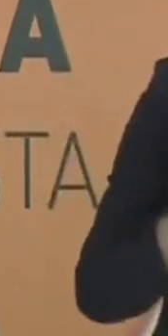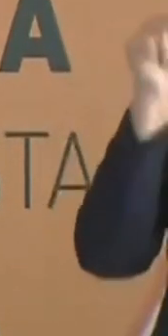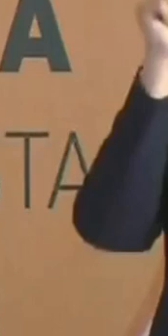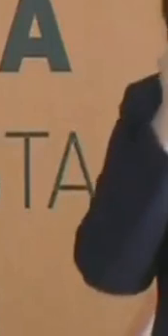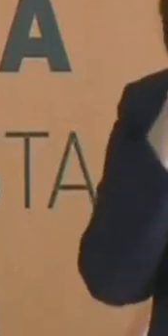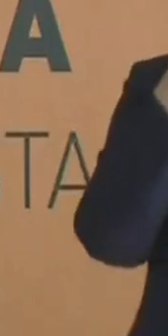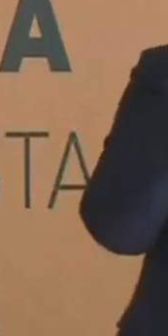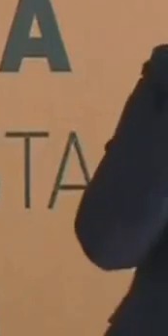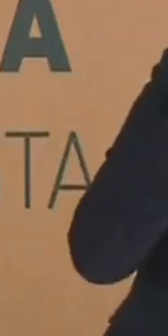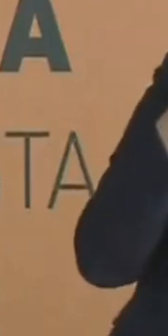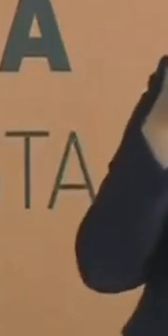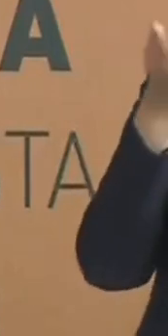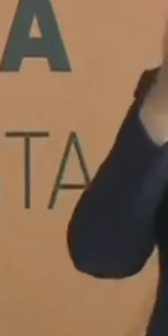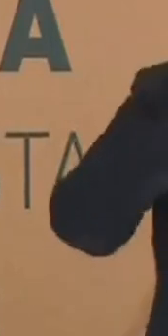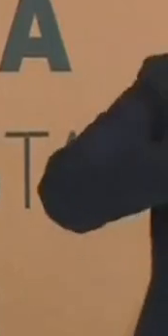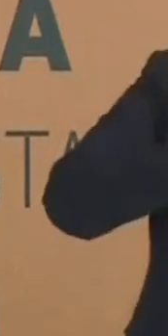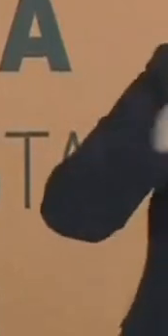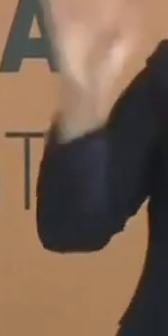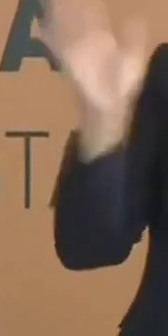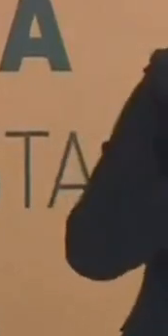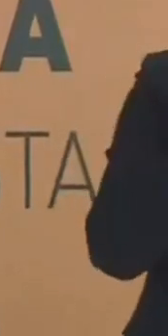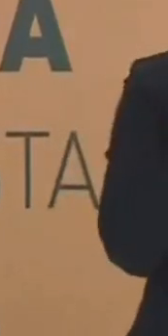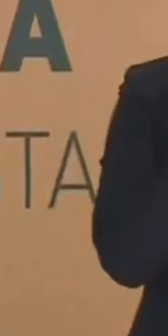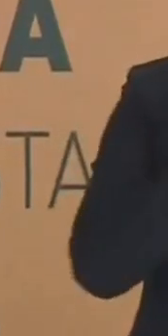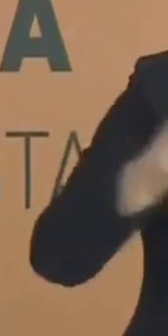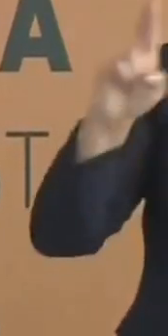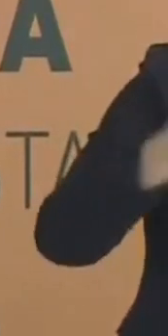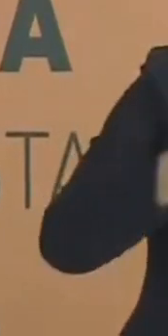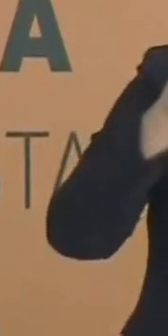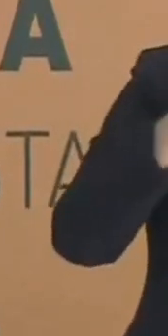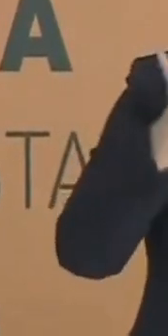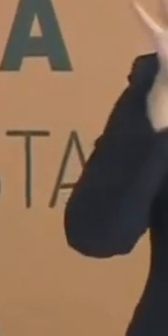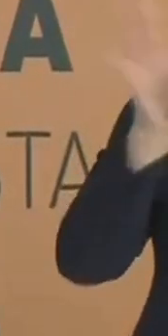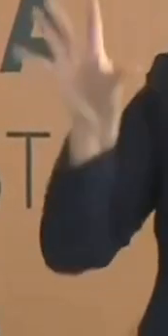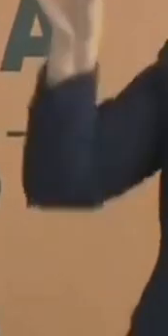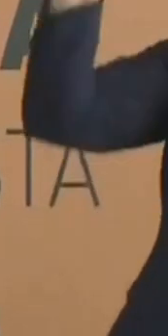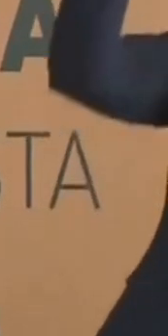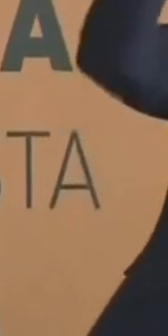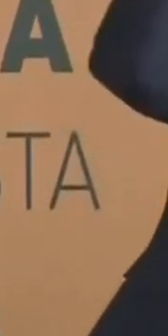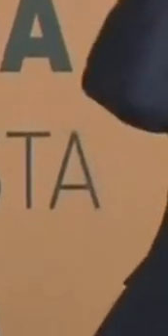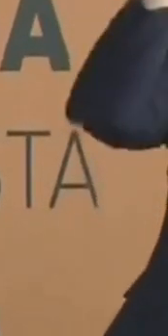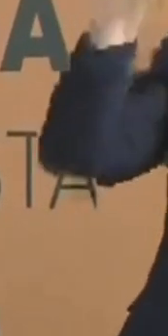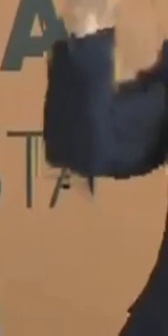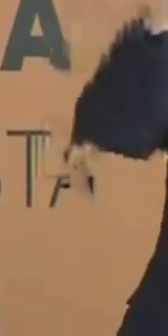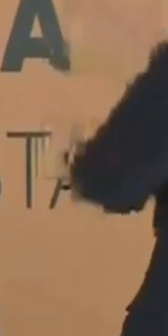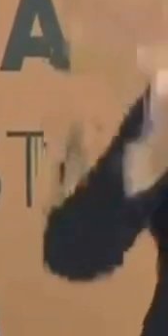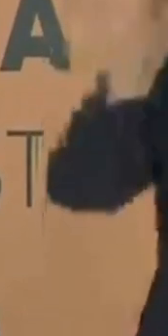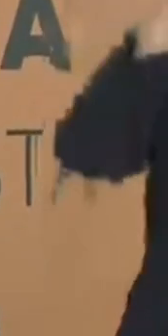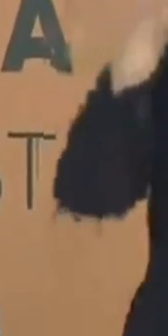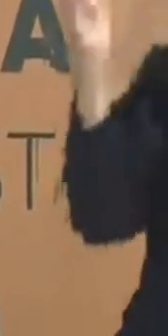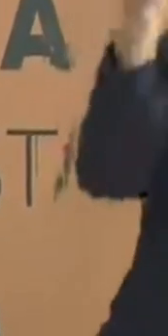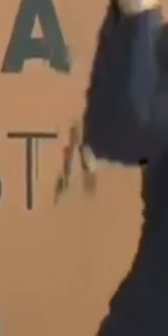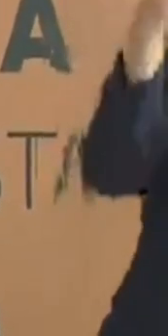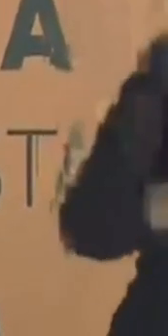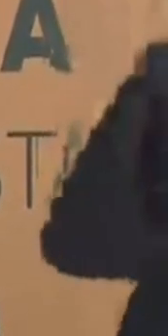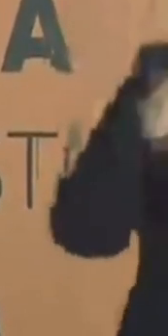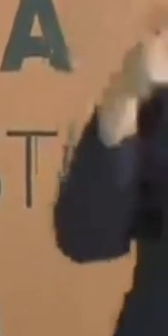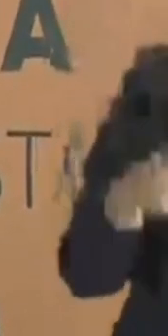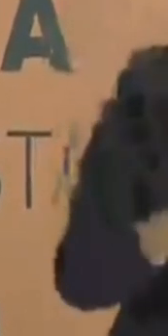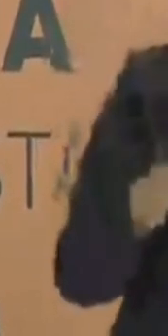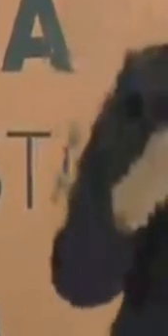Sexo, raça, cor, religião ou região. Somos um só povo, uma só